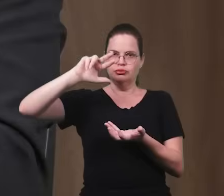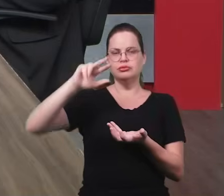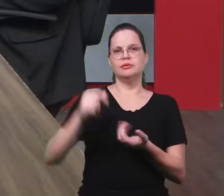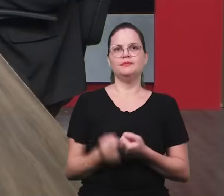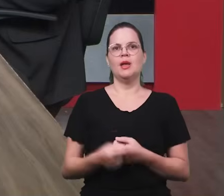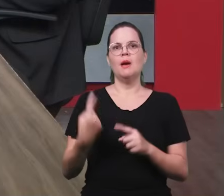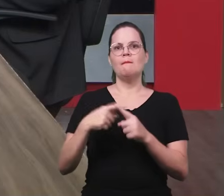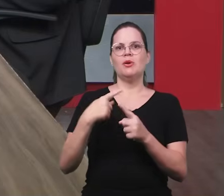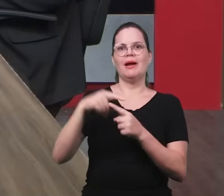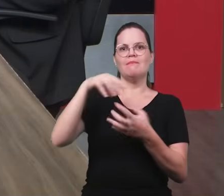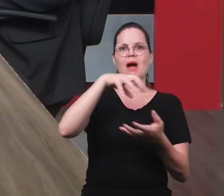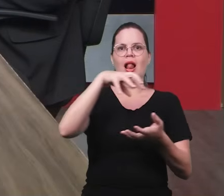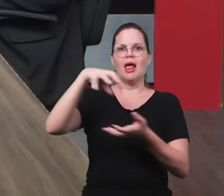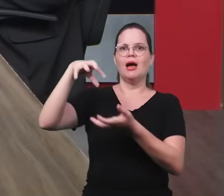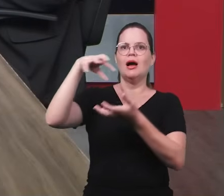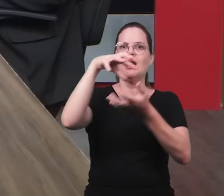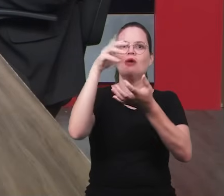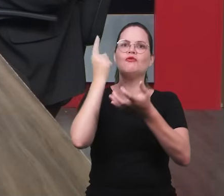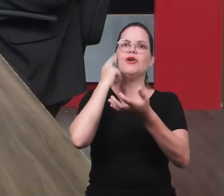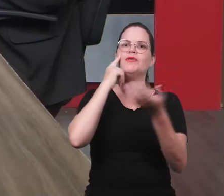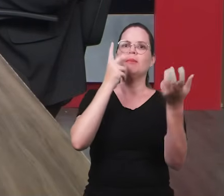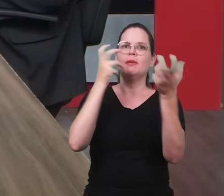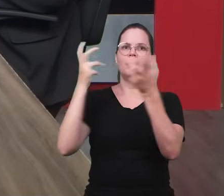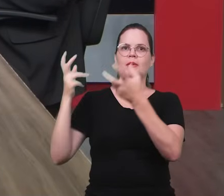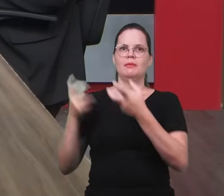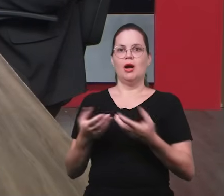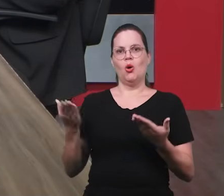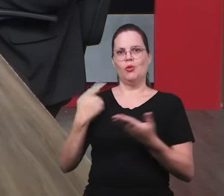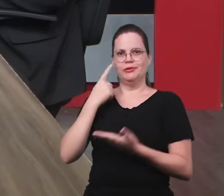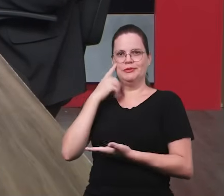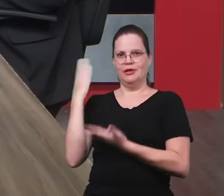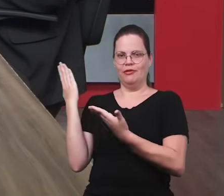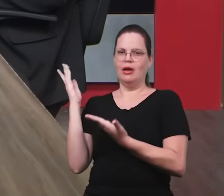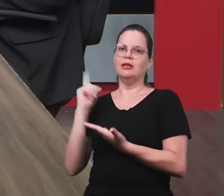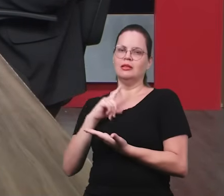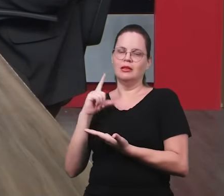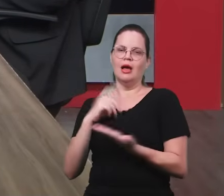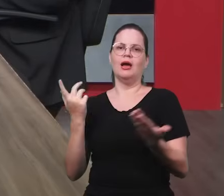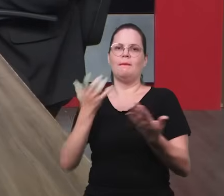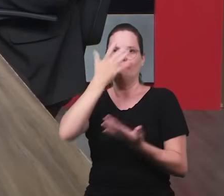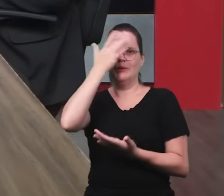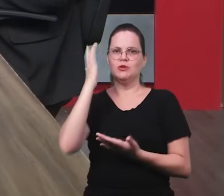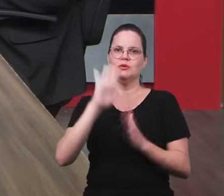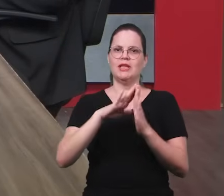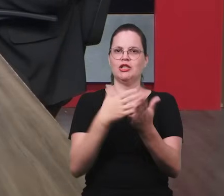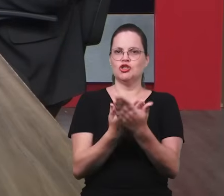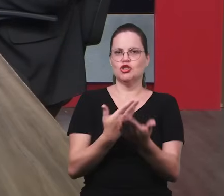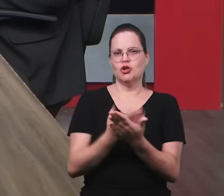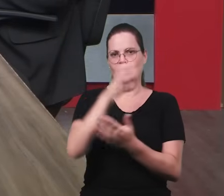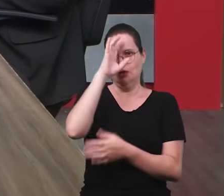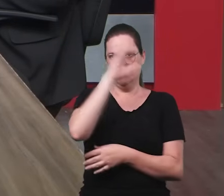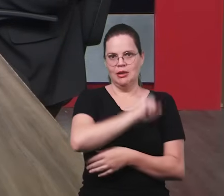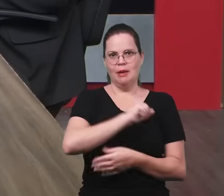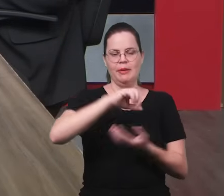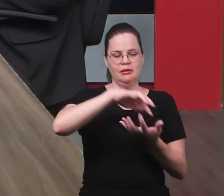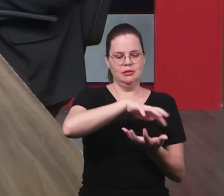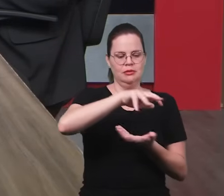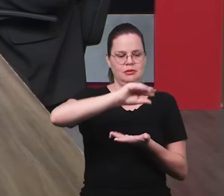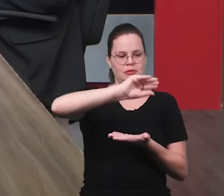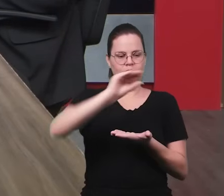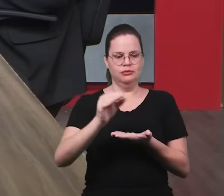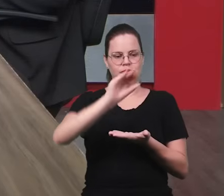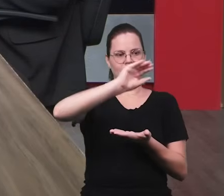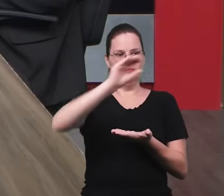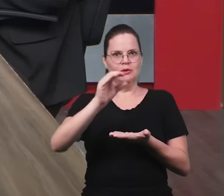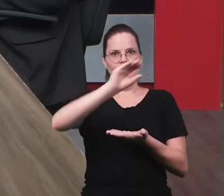camadas. E hoje nós temos isso aqui definido, a gente aprende na escola, na troposfera, a estratosfera e por aí vai. E cada camada dessa tem